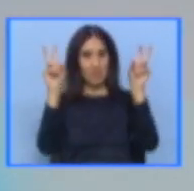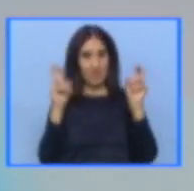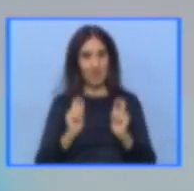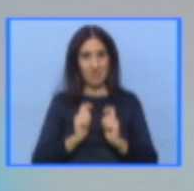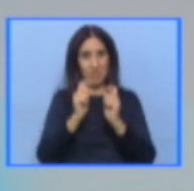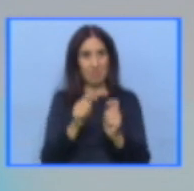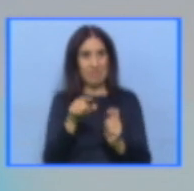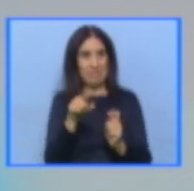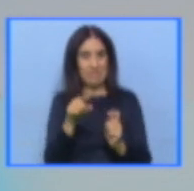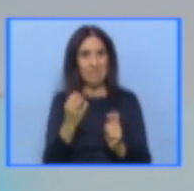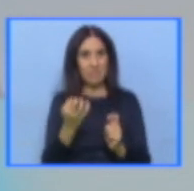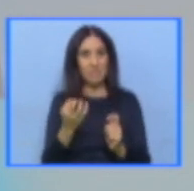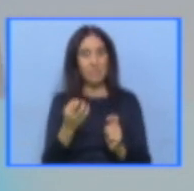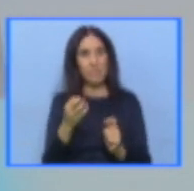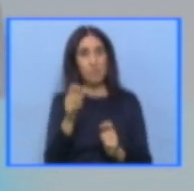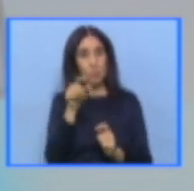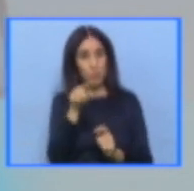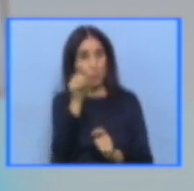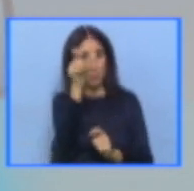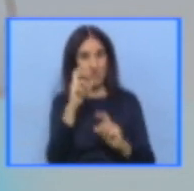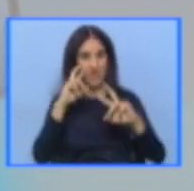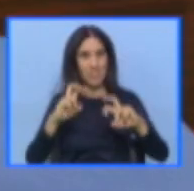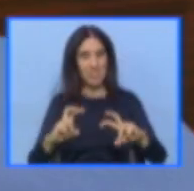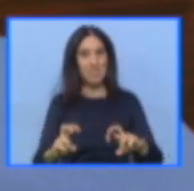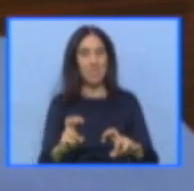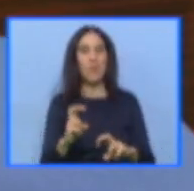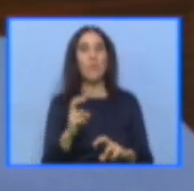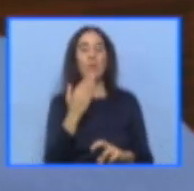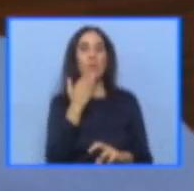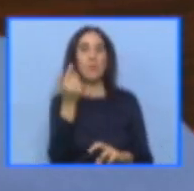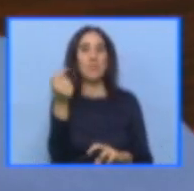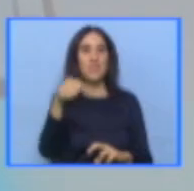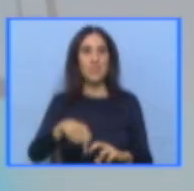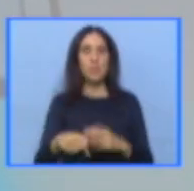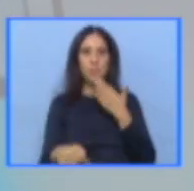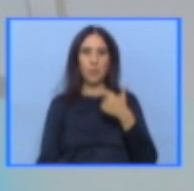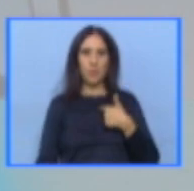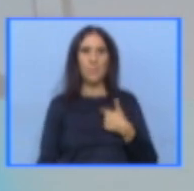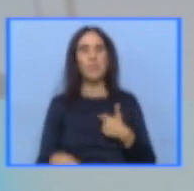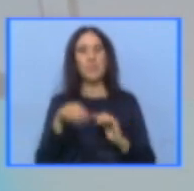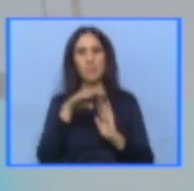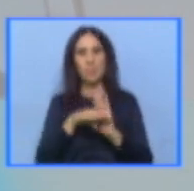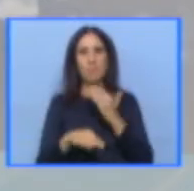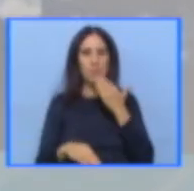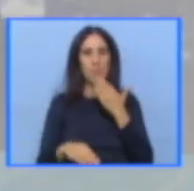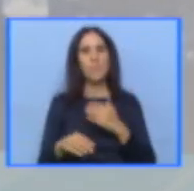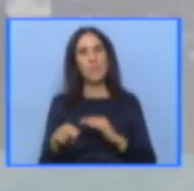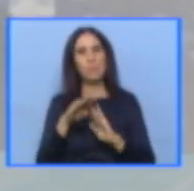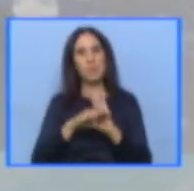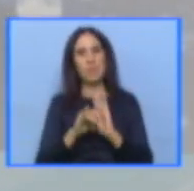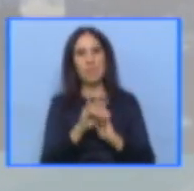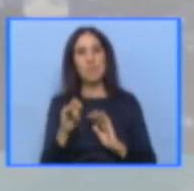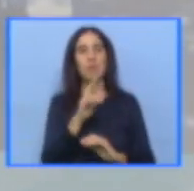chamar então esta tua investigação. Obrigado por ter estado hoje aqui connosco no programa Eclésia. Fátima